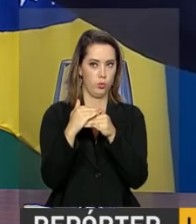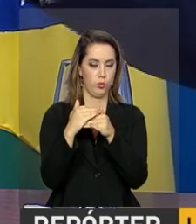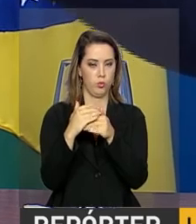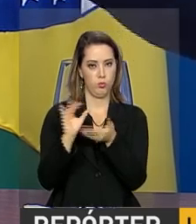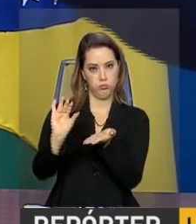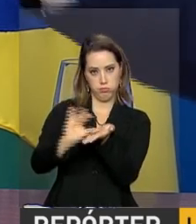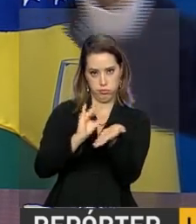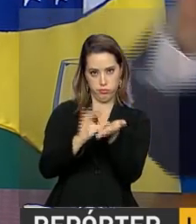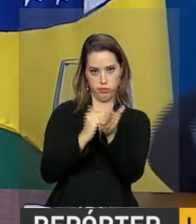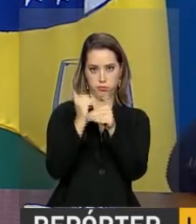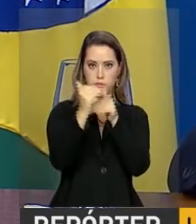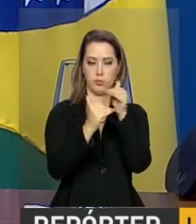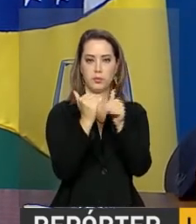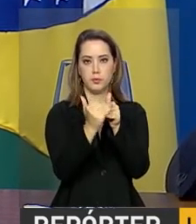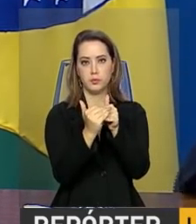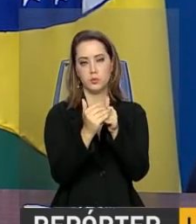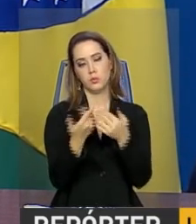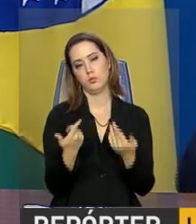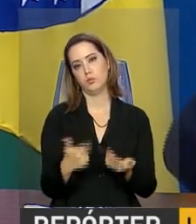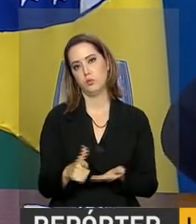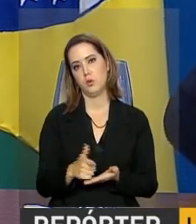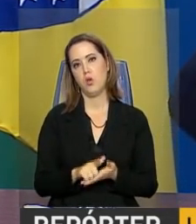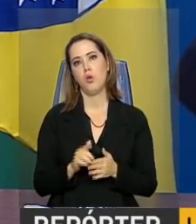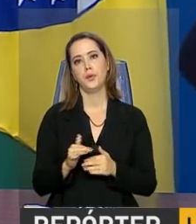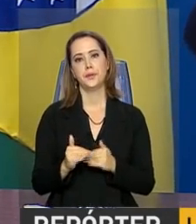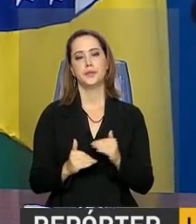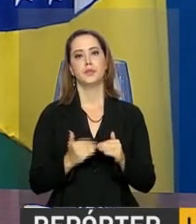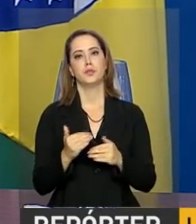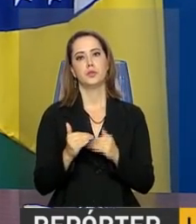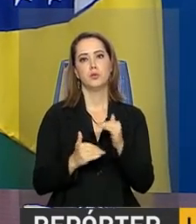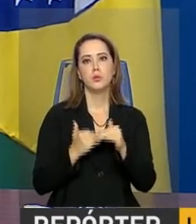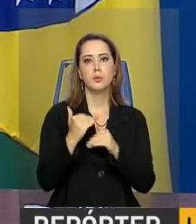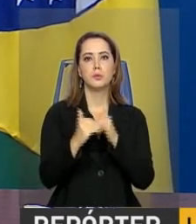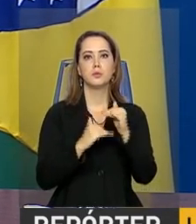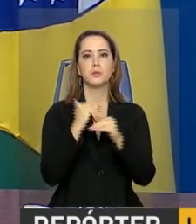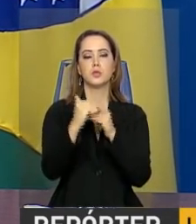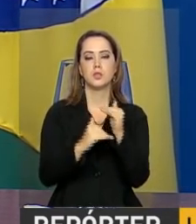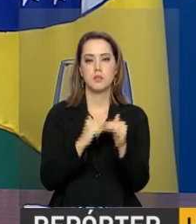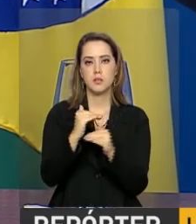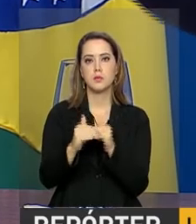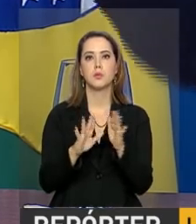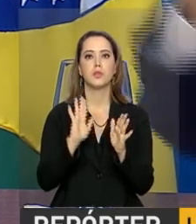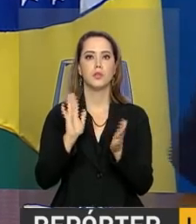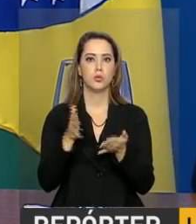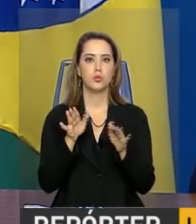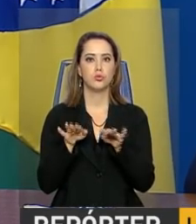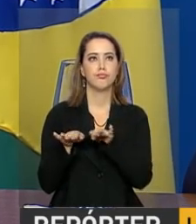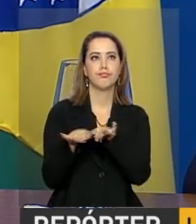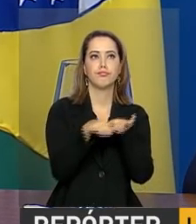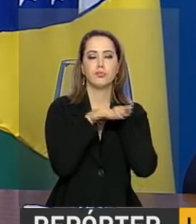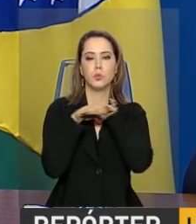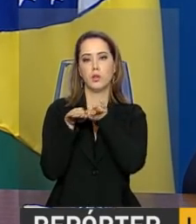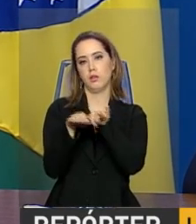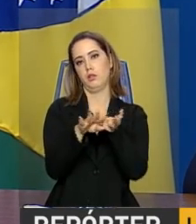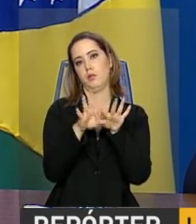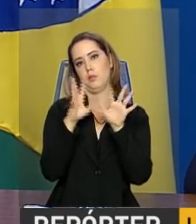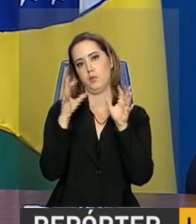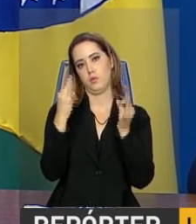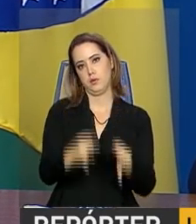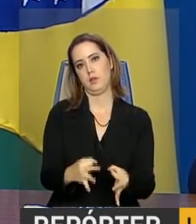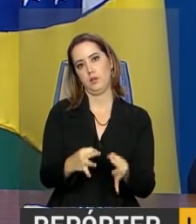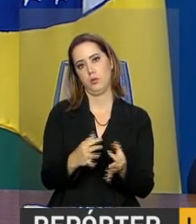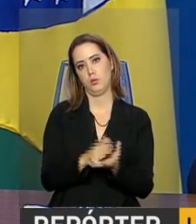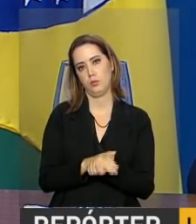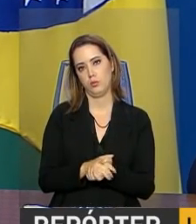vá necessariamente crescer nos próximos anos e gerar um equilíbrio no devido tempo. Em